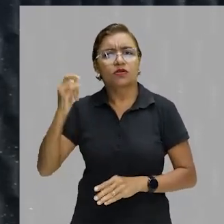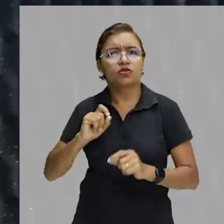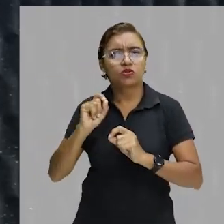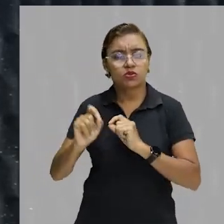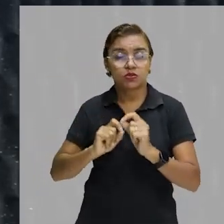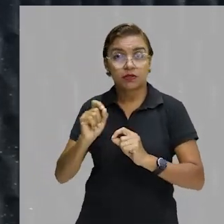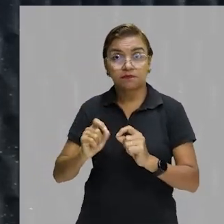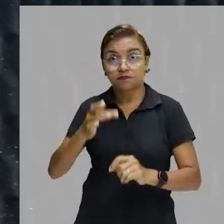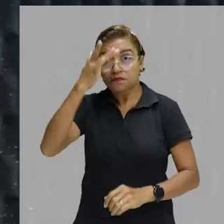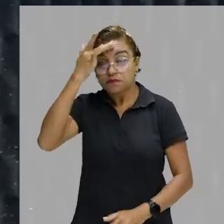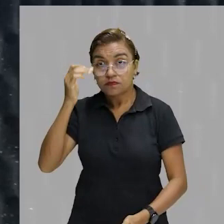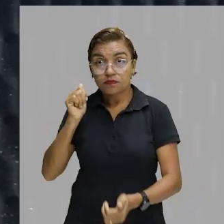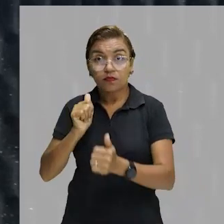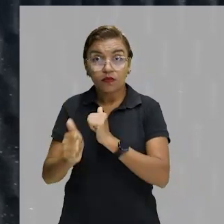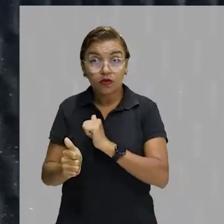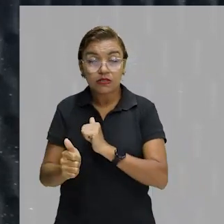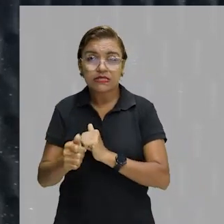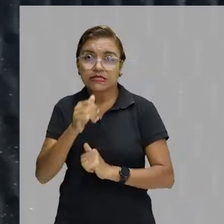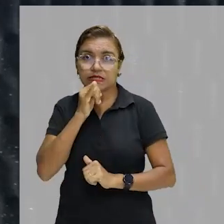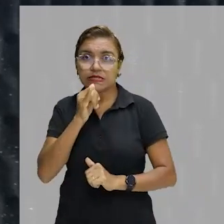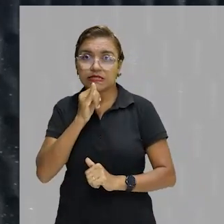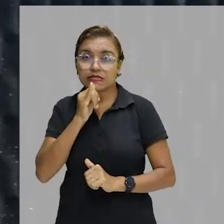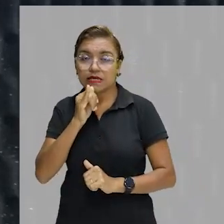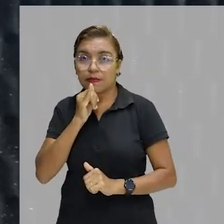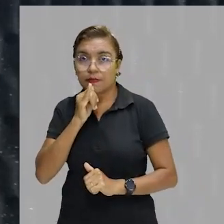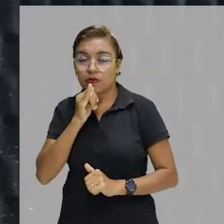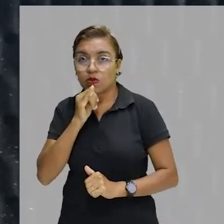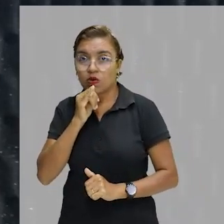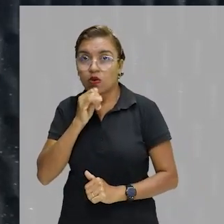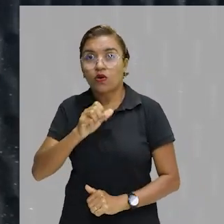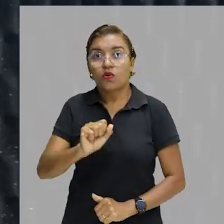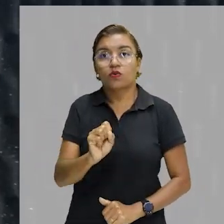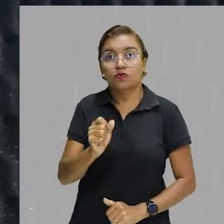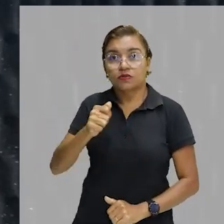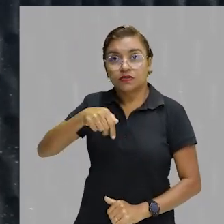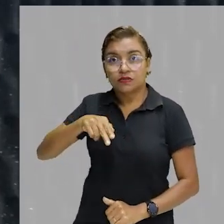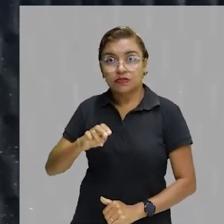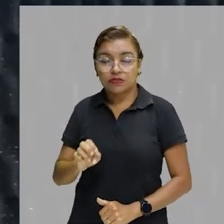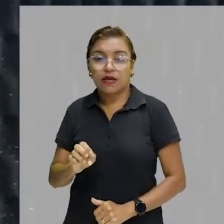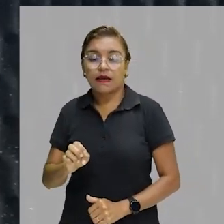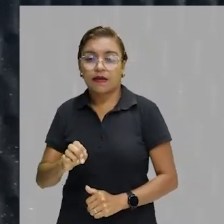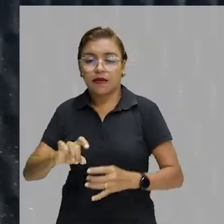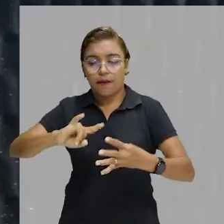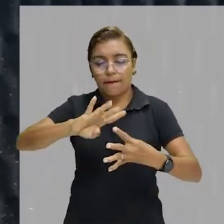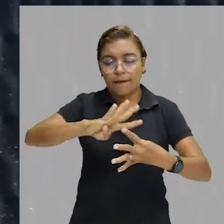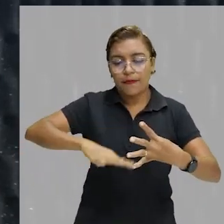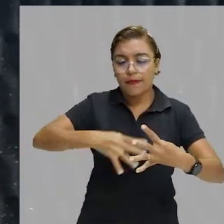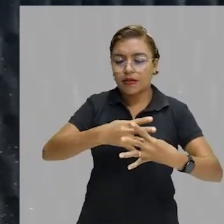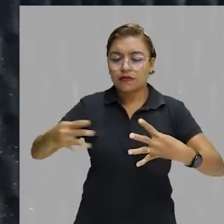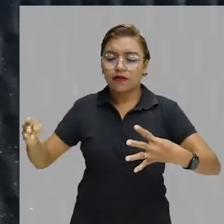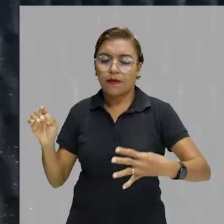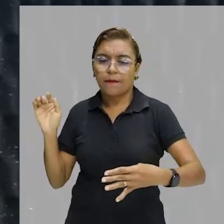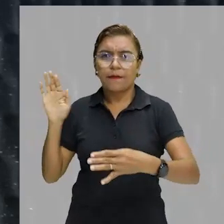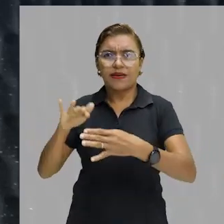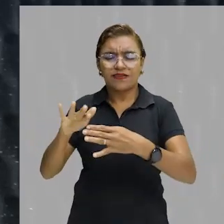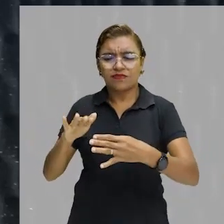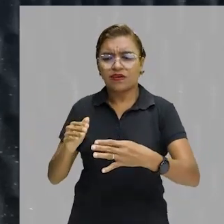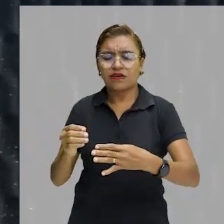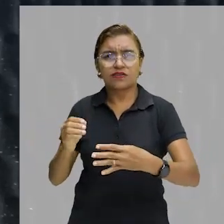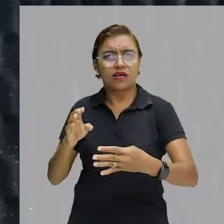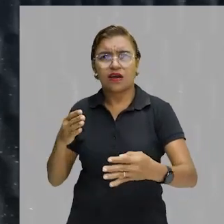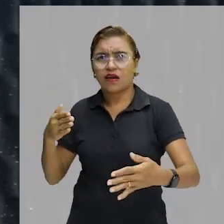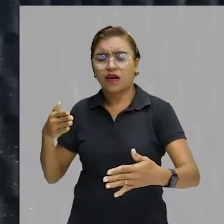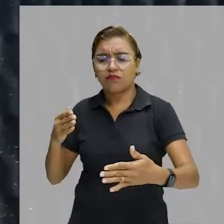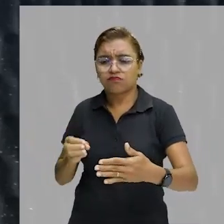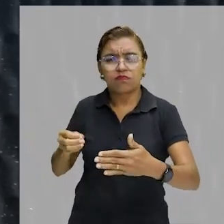O atleta ele tem direito, ele realizou um saque, esse saque foi uma falta, bateu na rede, não passou, foi para fora, não